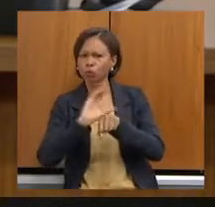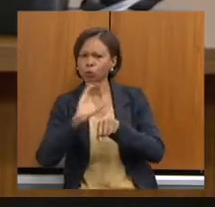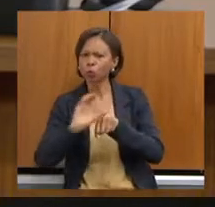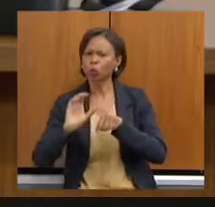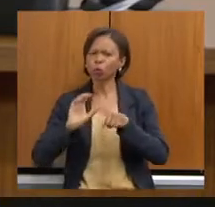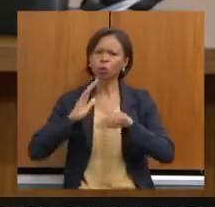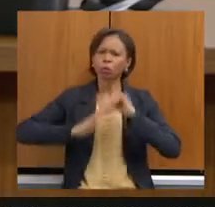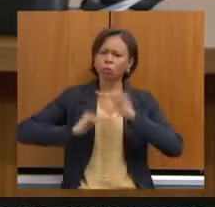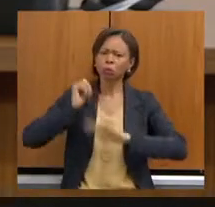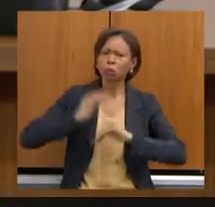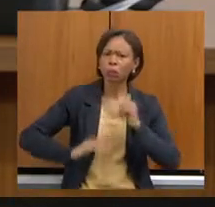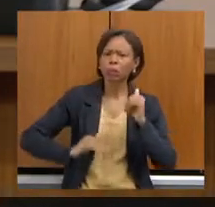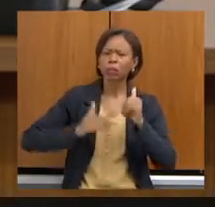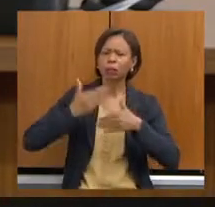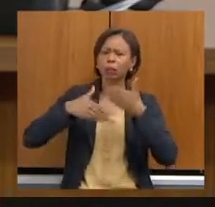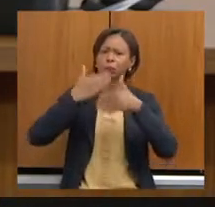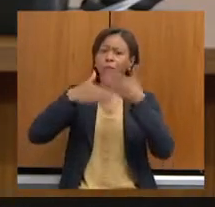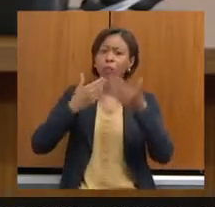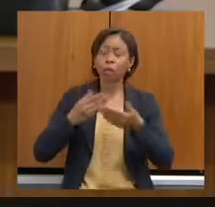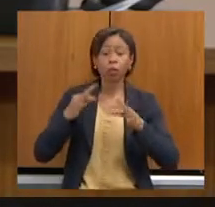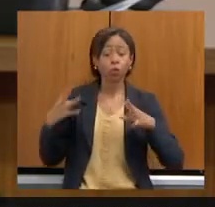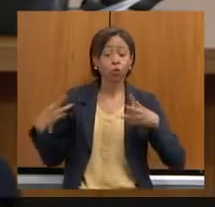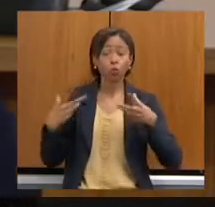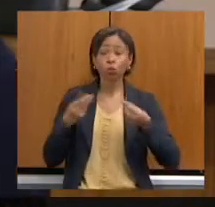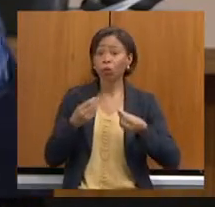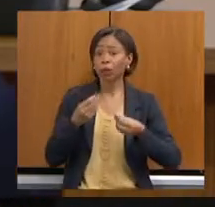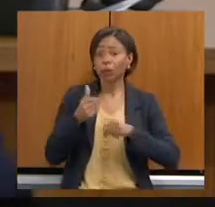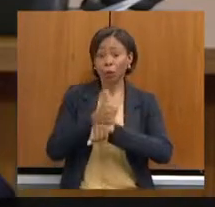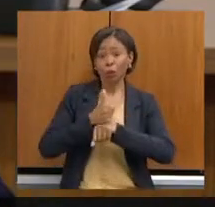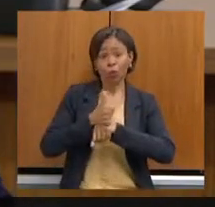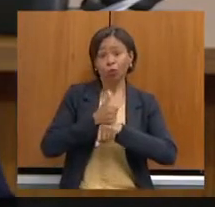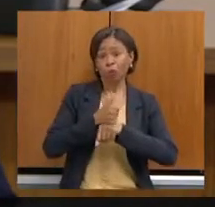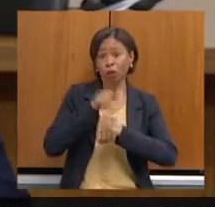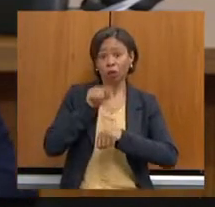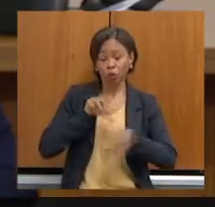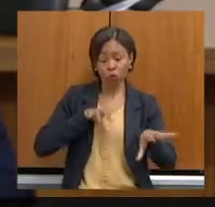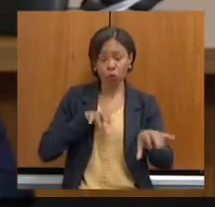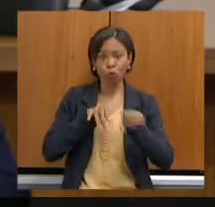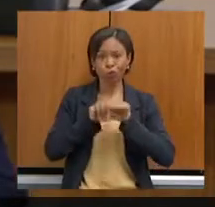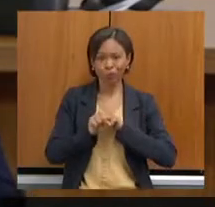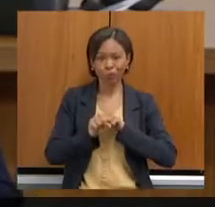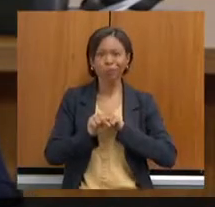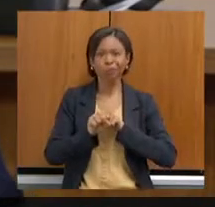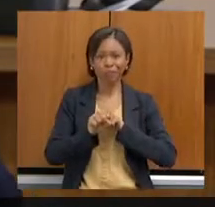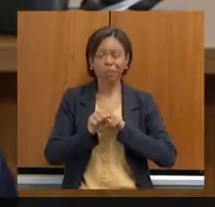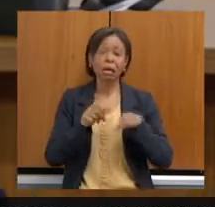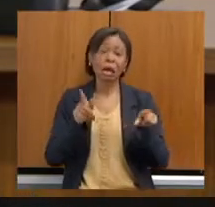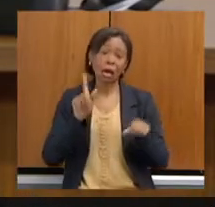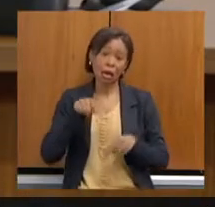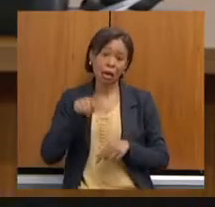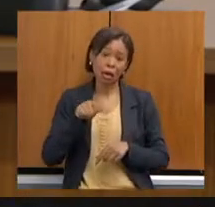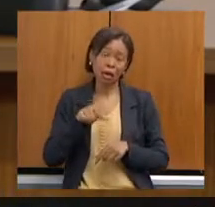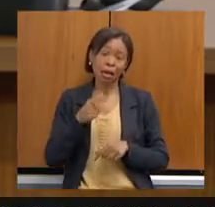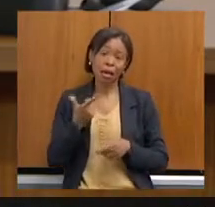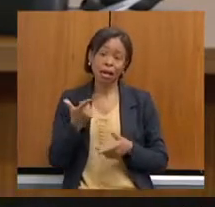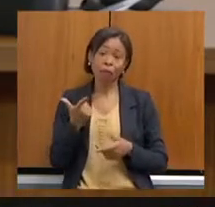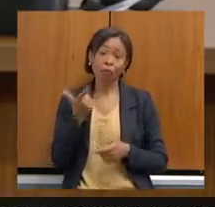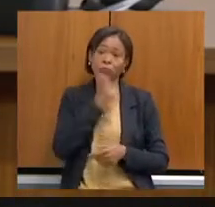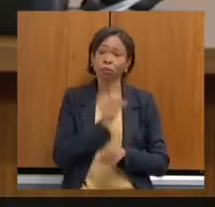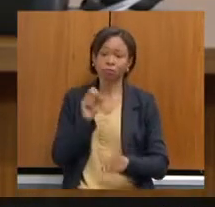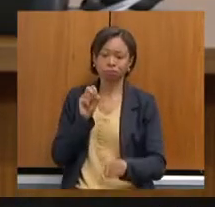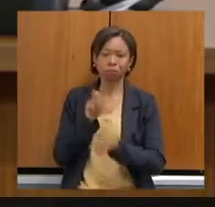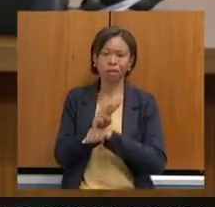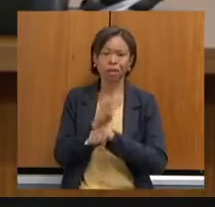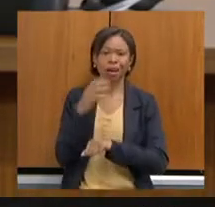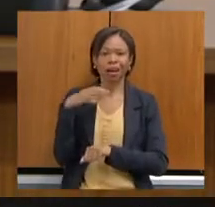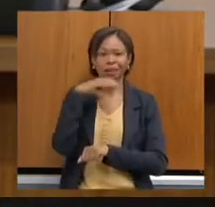assim como a todos os profissionais que formam lá no Cândido e empregados com rapidez grande